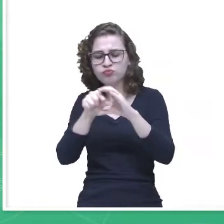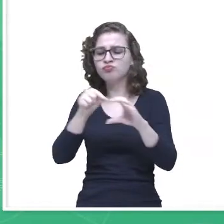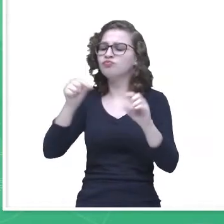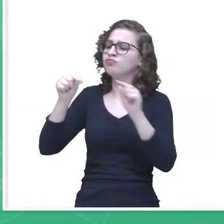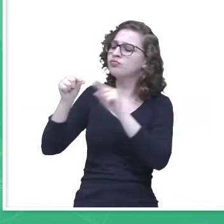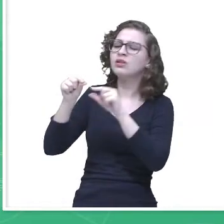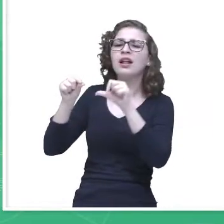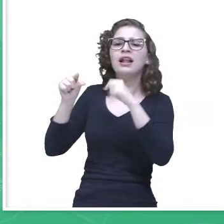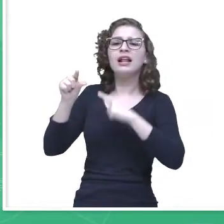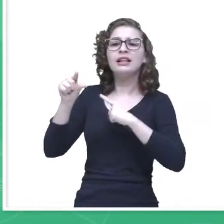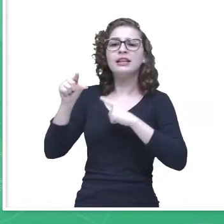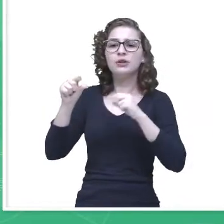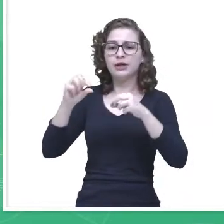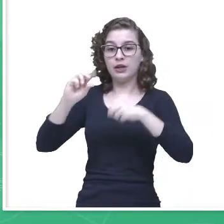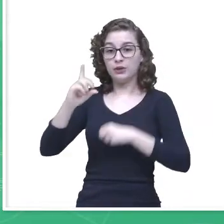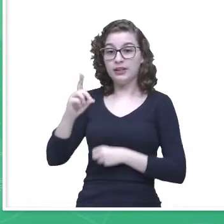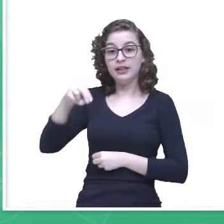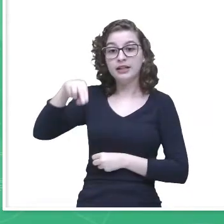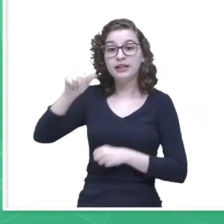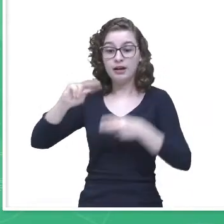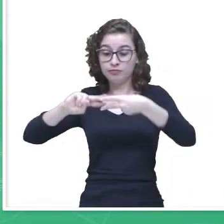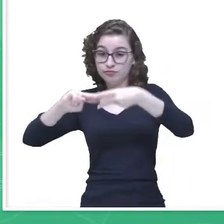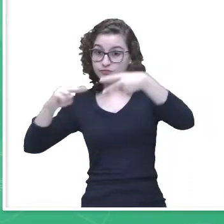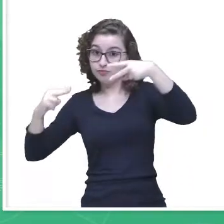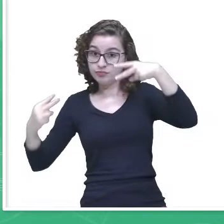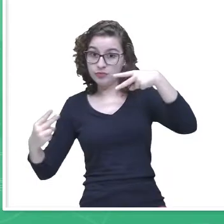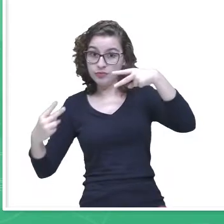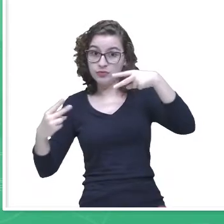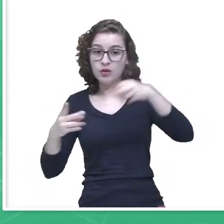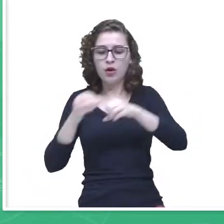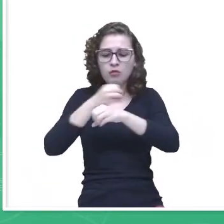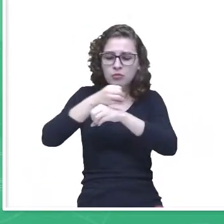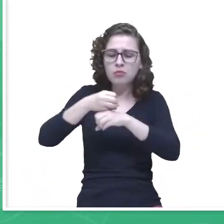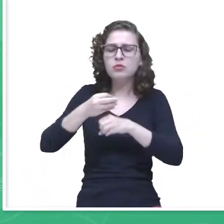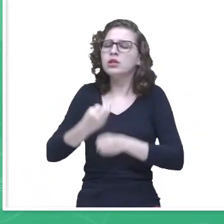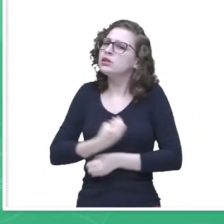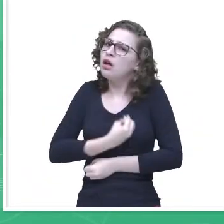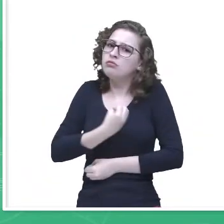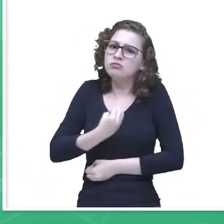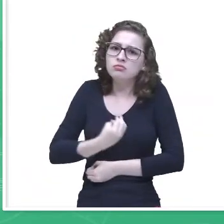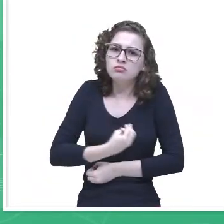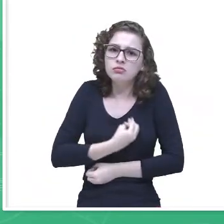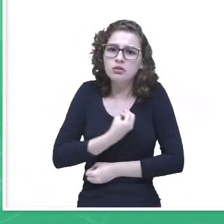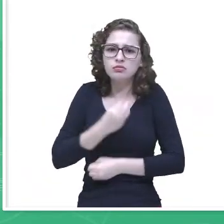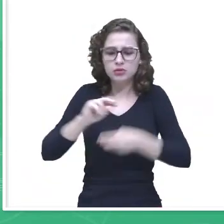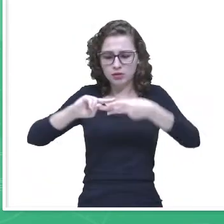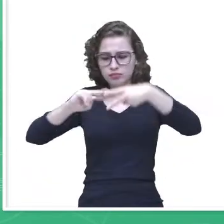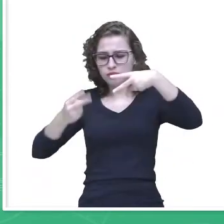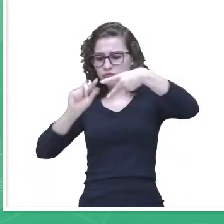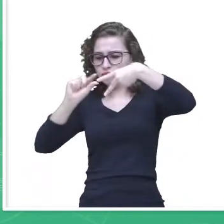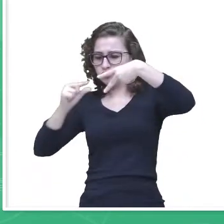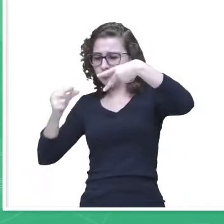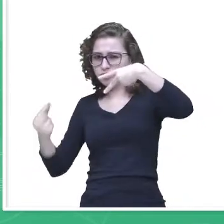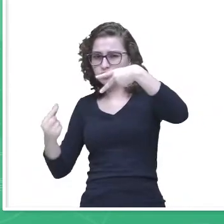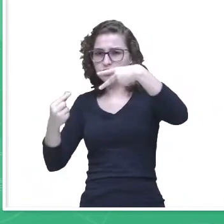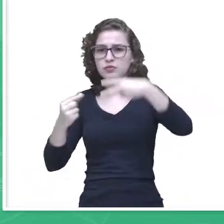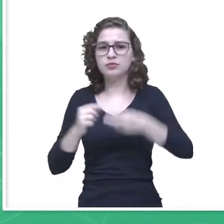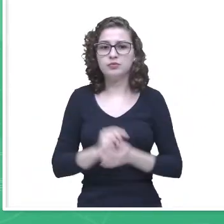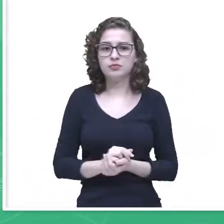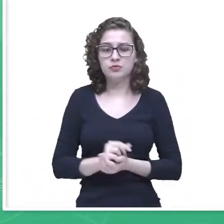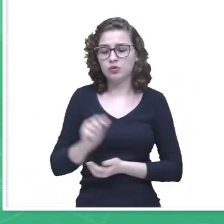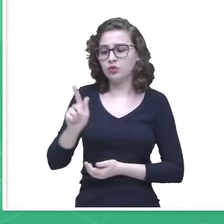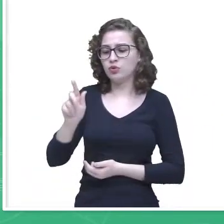ter o DNA, ok? A nossa molécula aí da vida que contém os genes. Os genes são